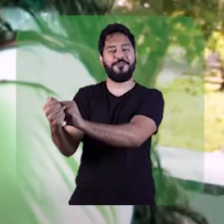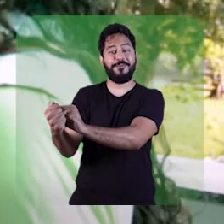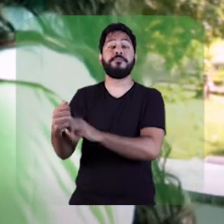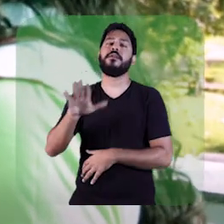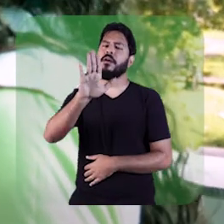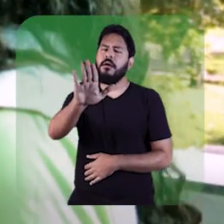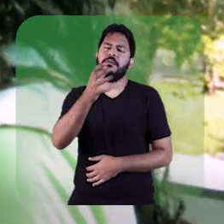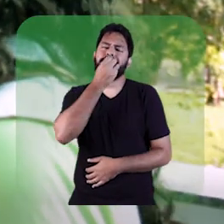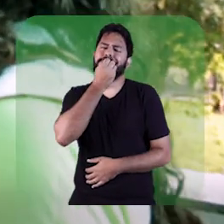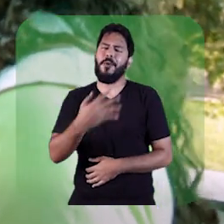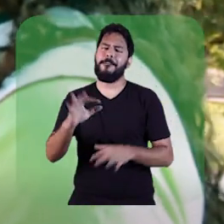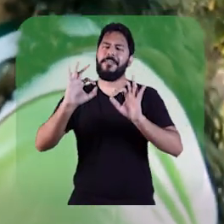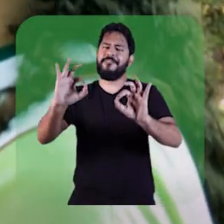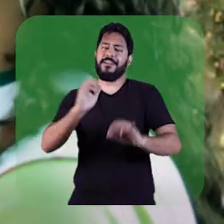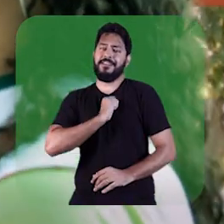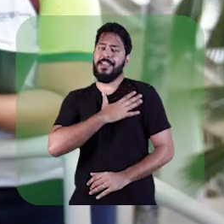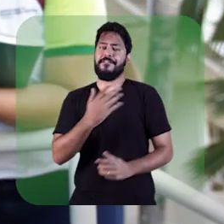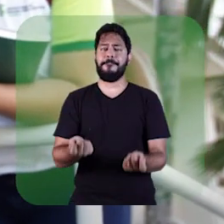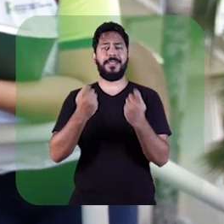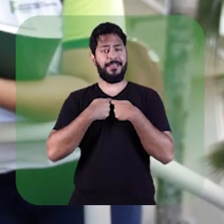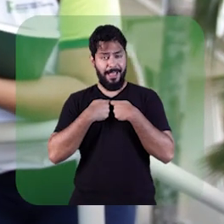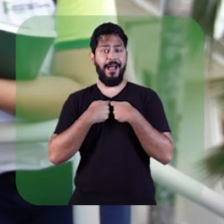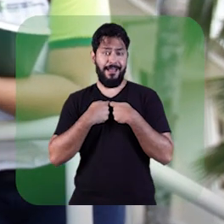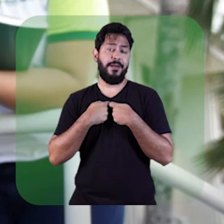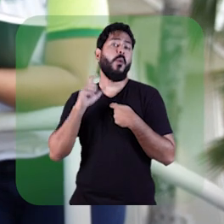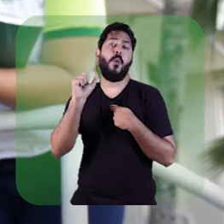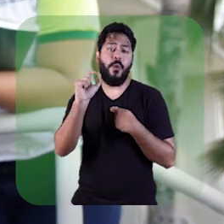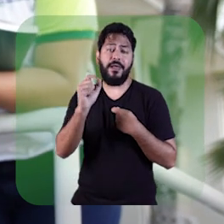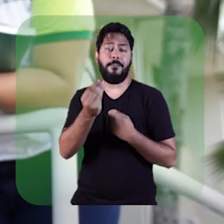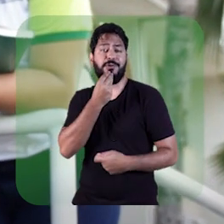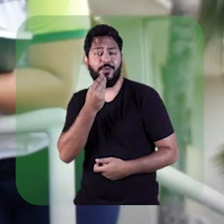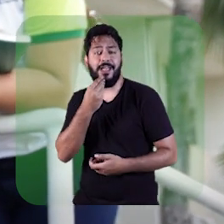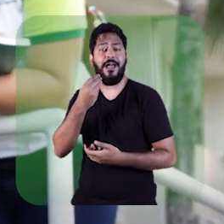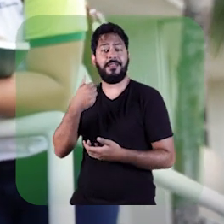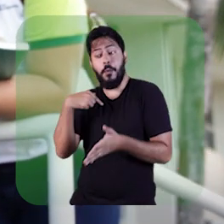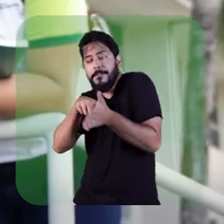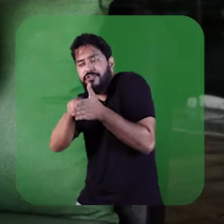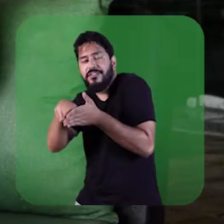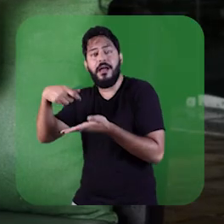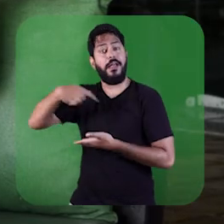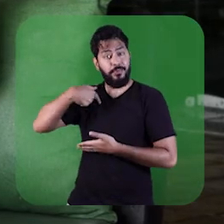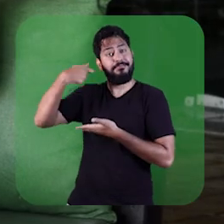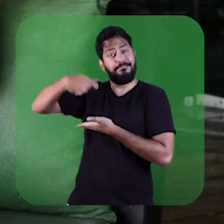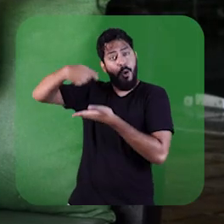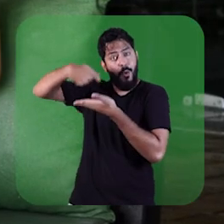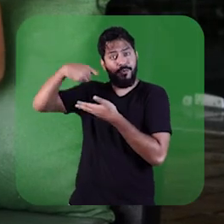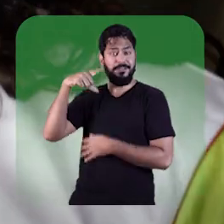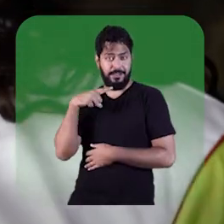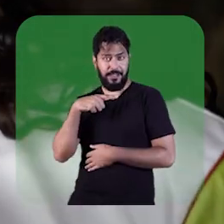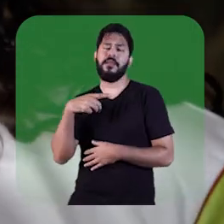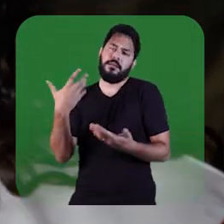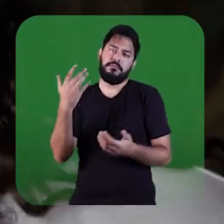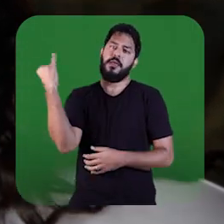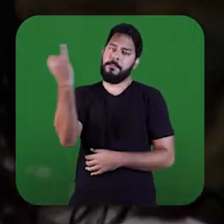muito bom que o IFPE me proporciona isso, porque eu sou uma pesquisadora bolsista. Isso é muito importante para mim, né? É me colocar